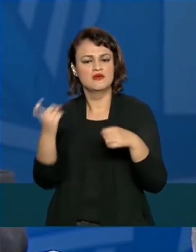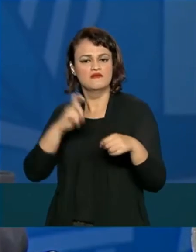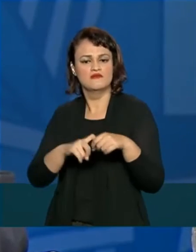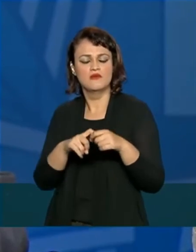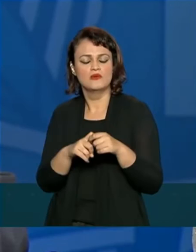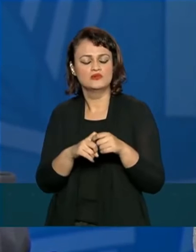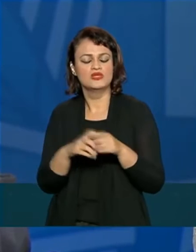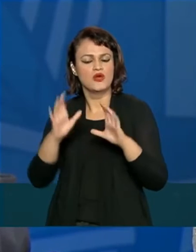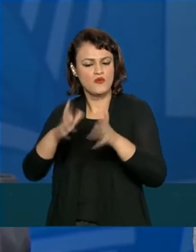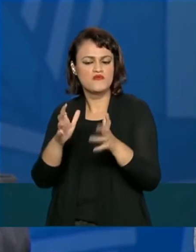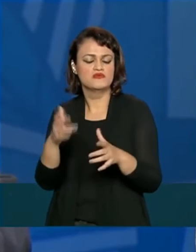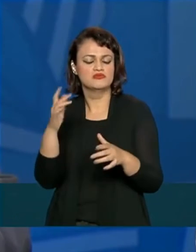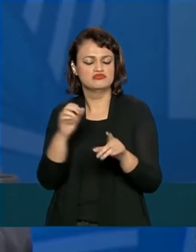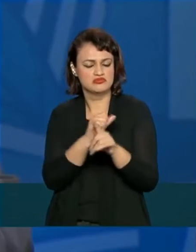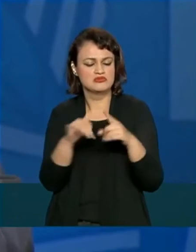seguro do convívio social.